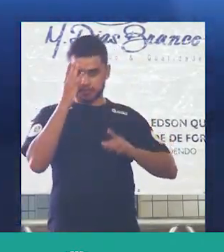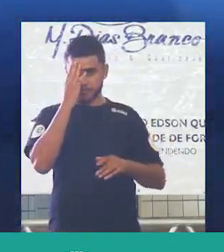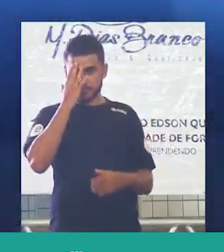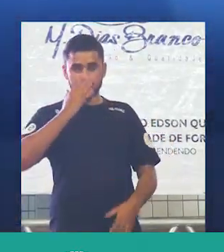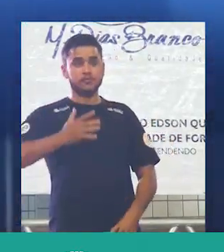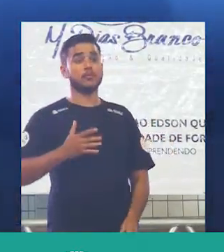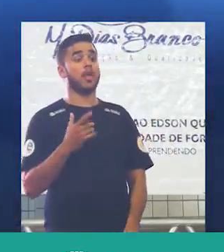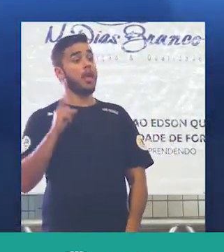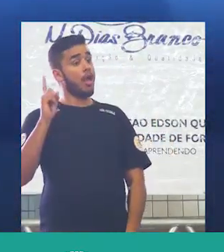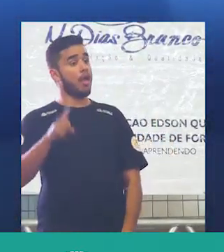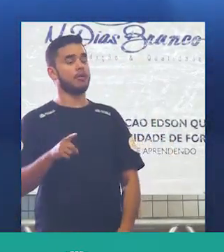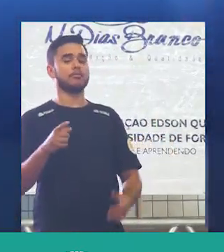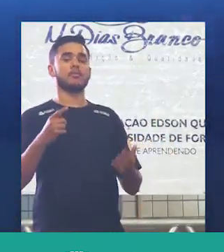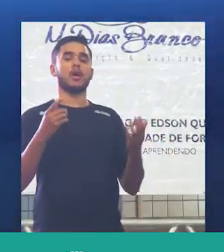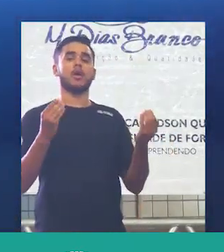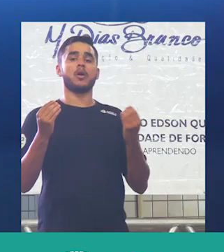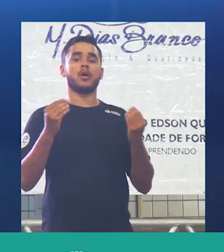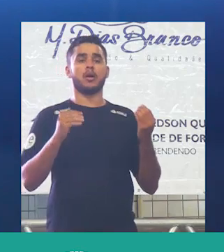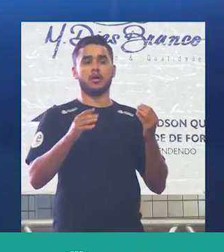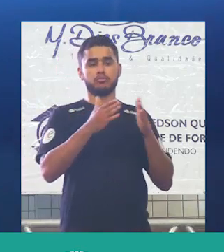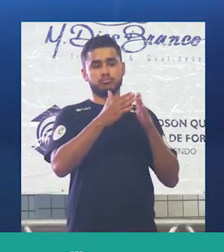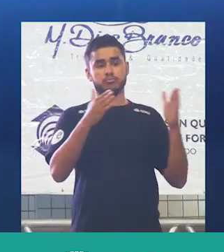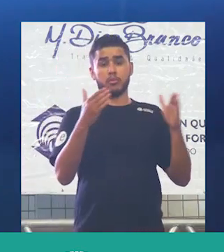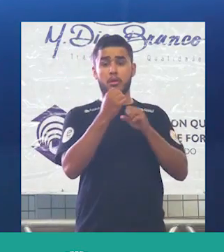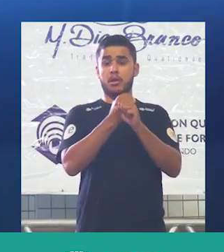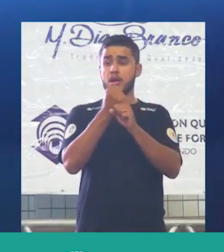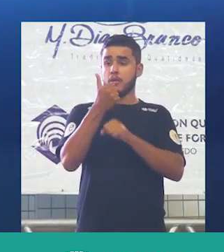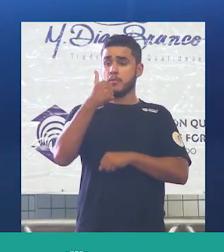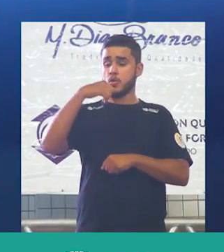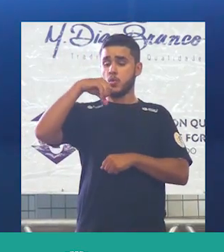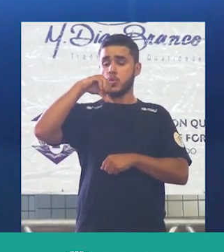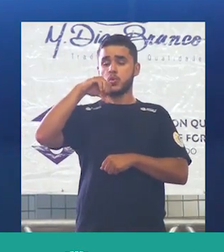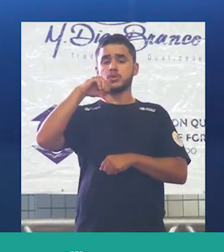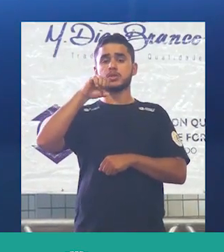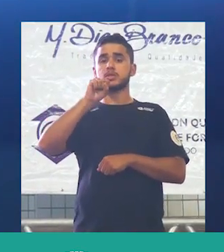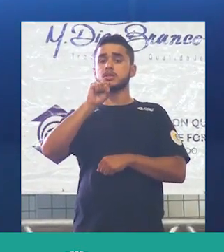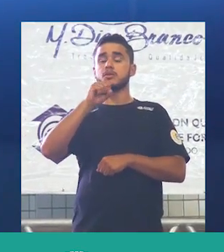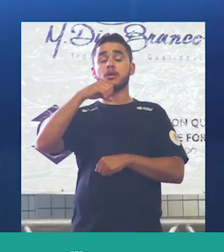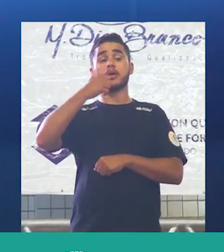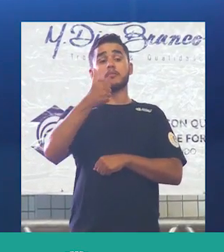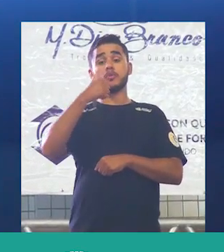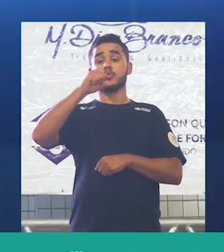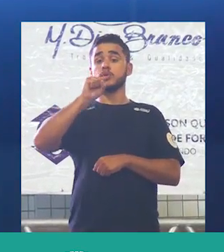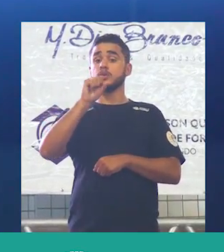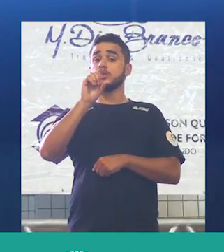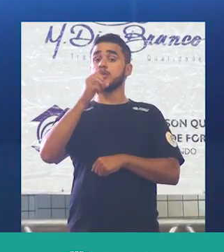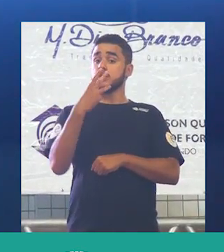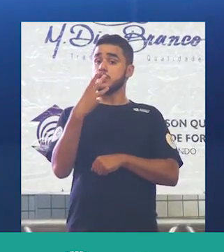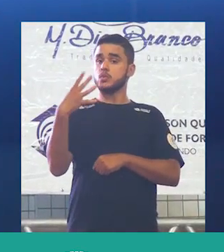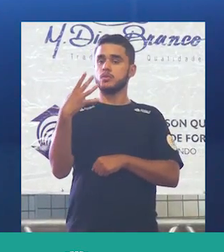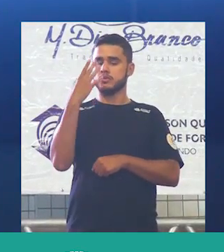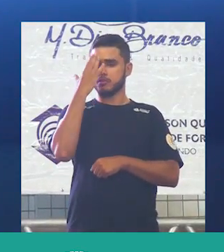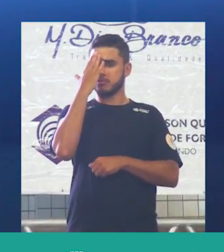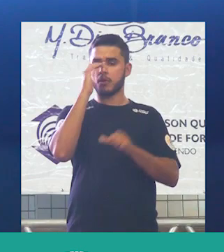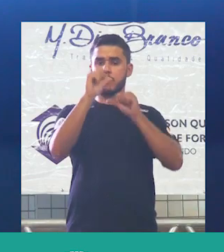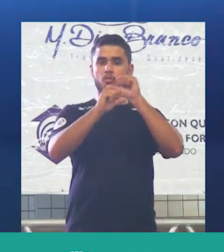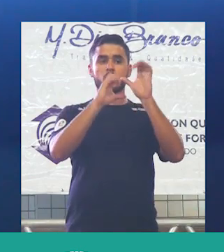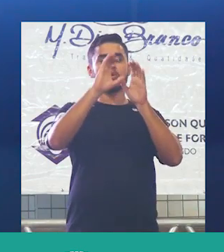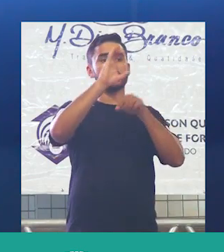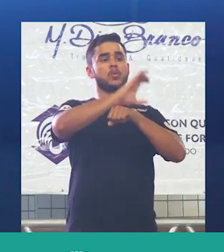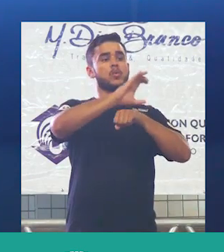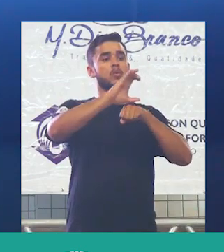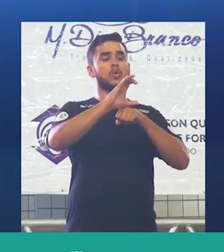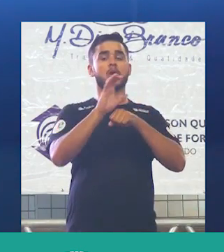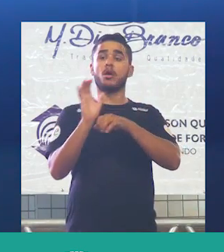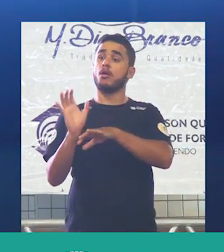ato adicional de 1834, uma mudança na Constituição que permitia às províncias a criar